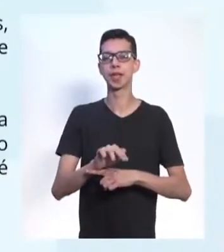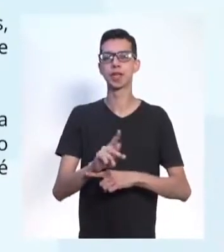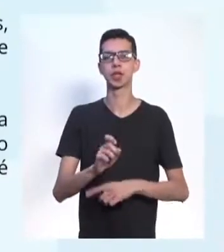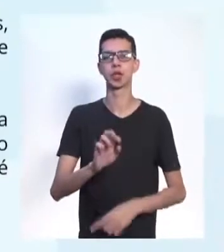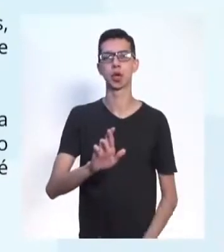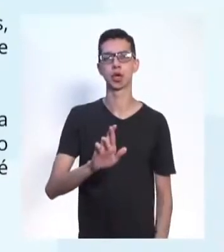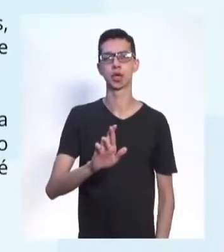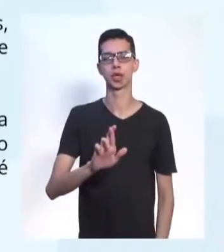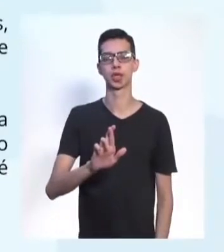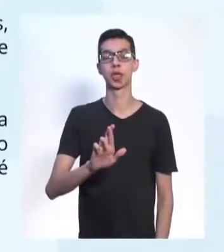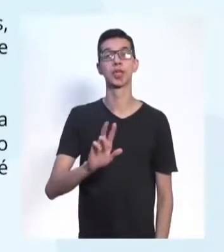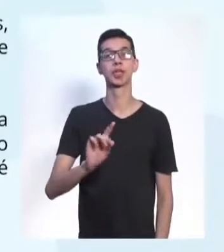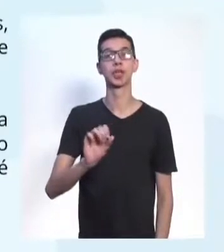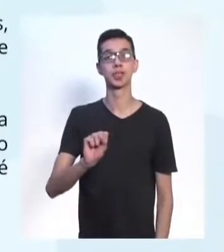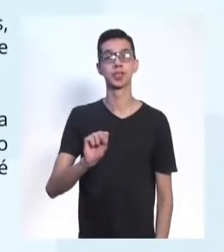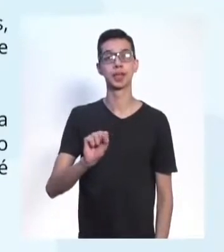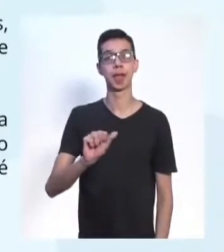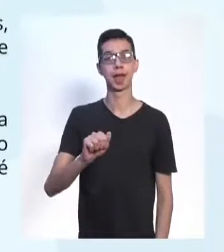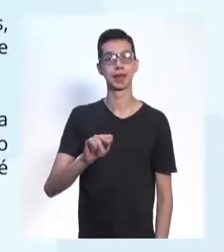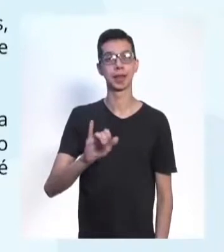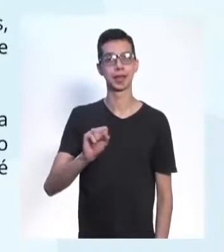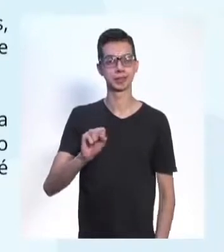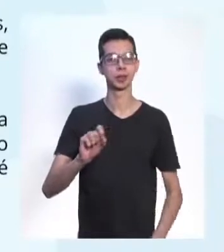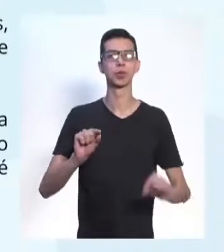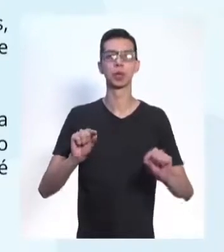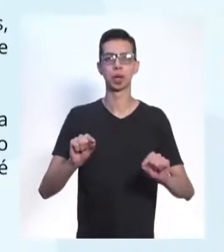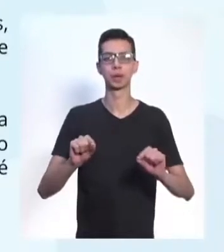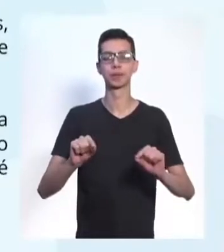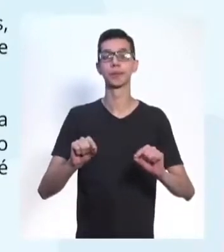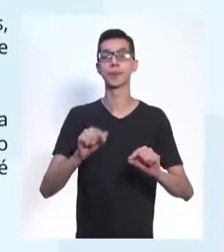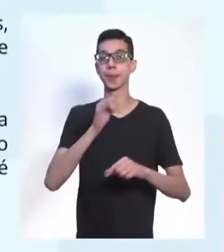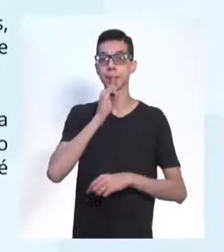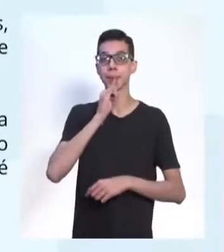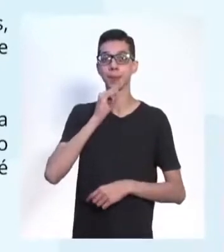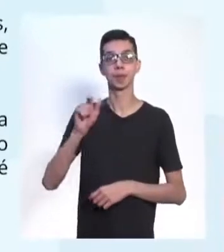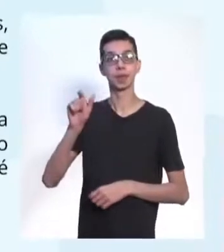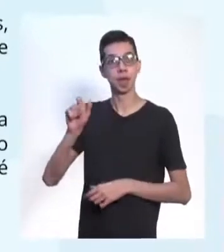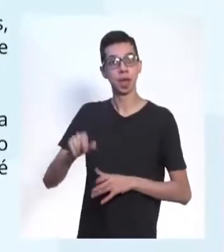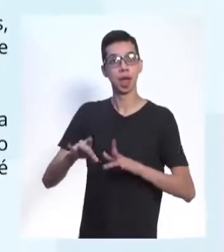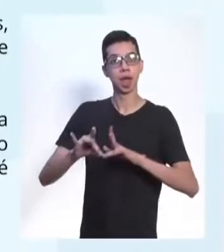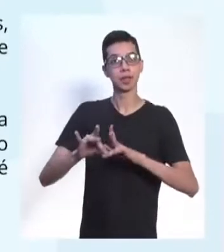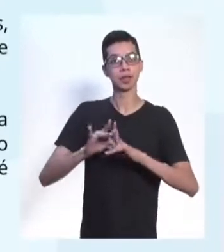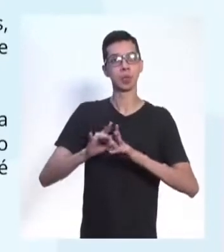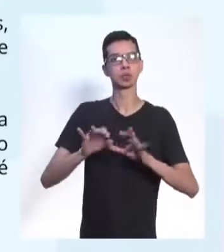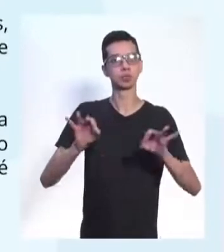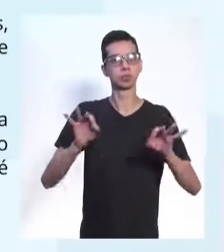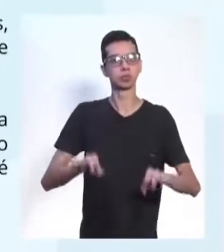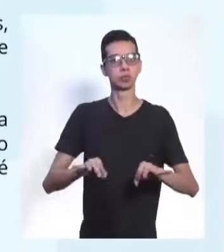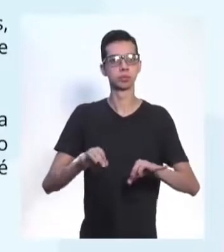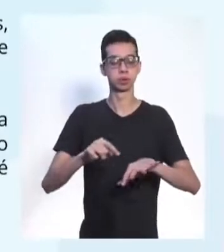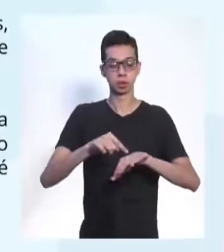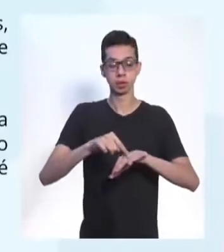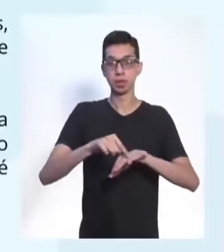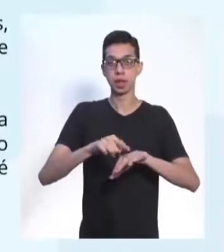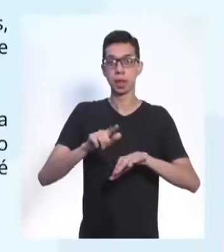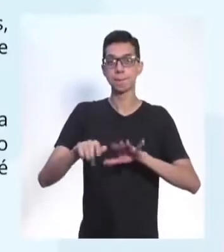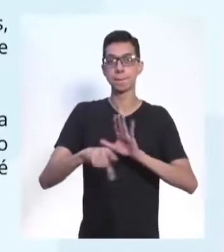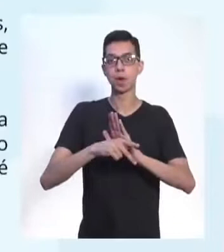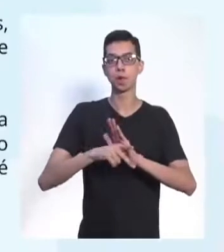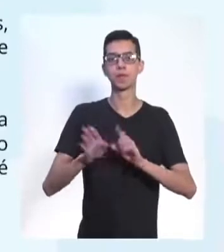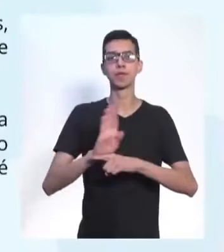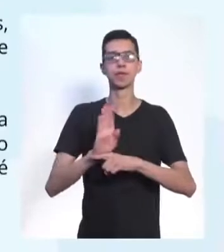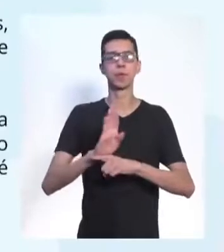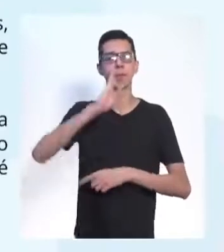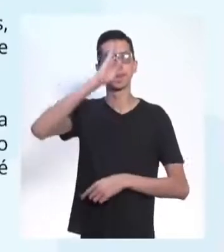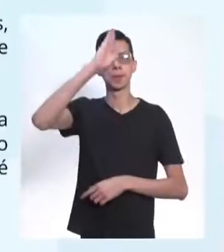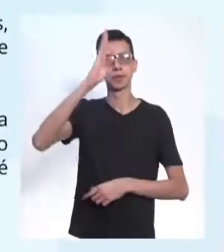incrível que pareça, é um dos personagens centrais do filme. E era um adereço, era um anel de ouro que começa, do